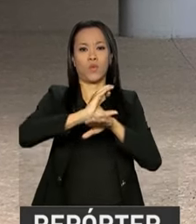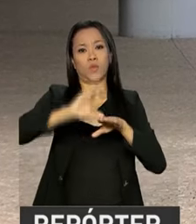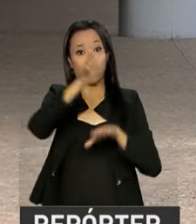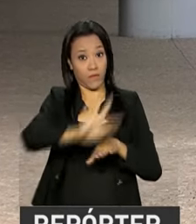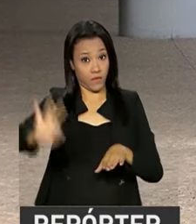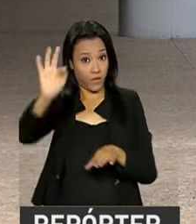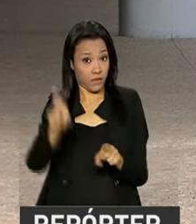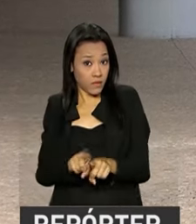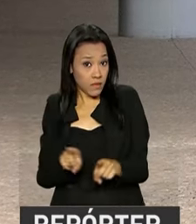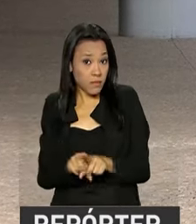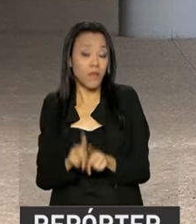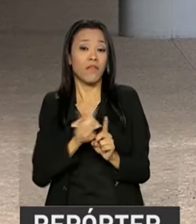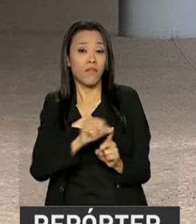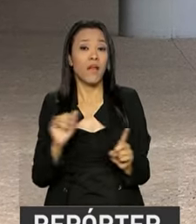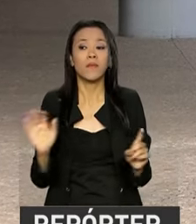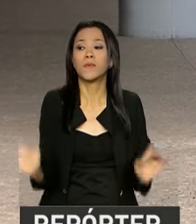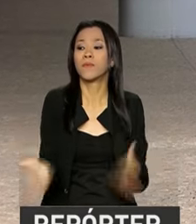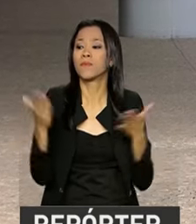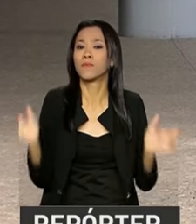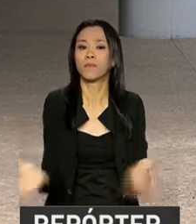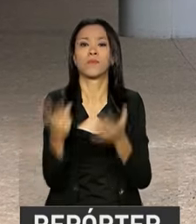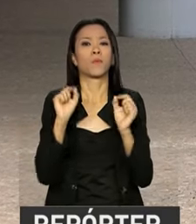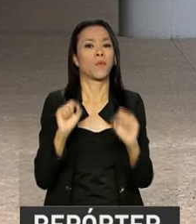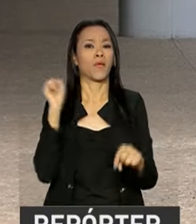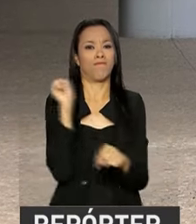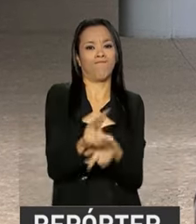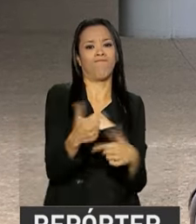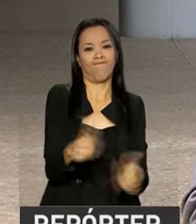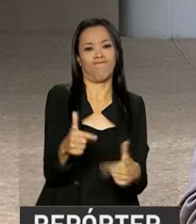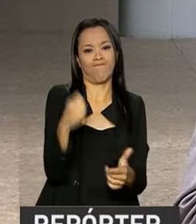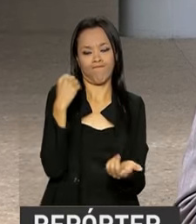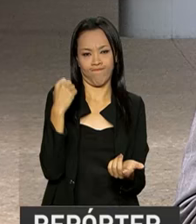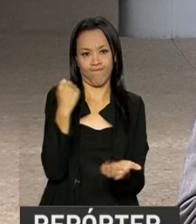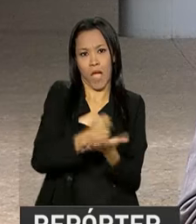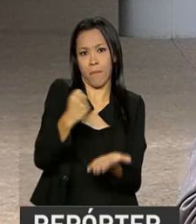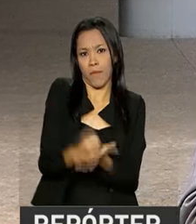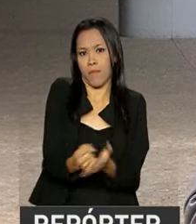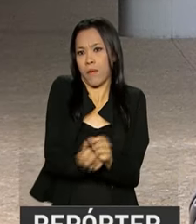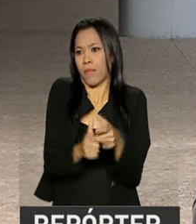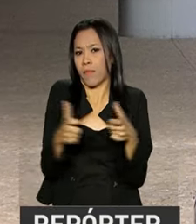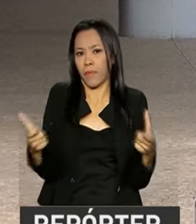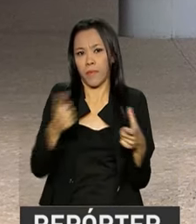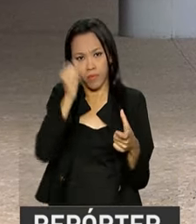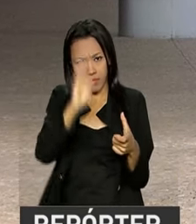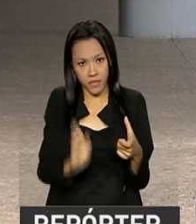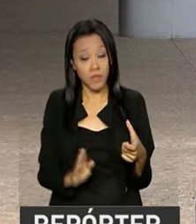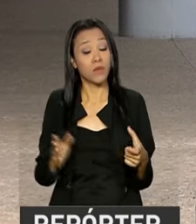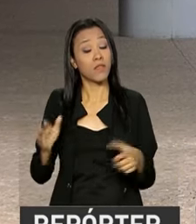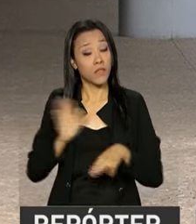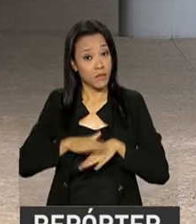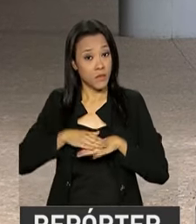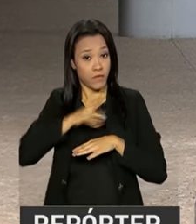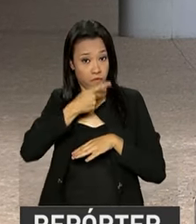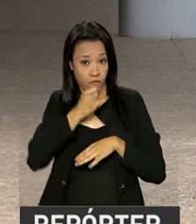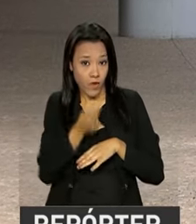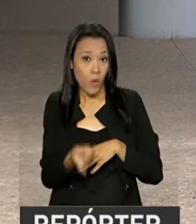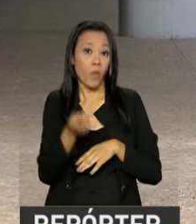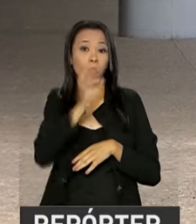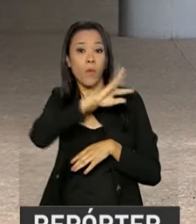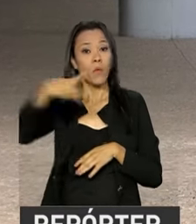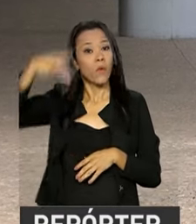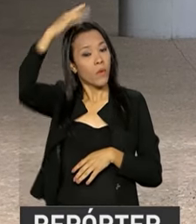também vai permitir impulsionar a geração de empregos no país O que segundo afirmou o presidente temer representa um